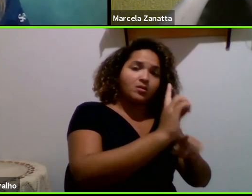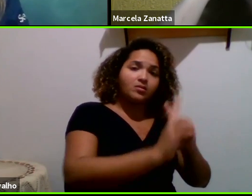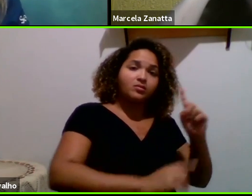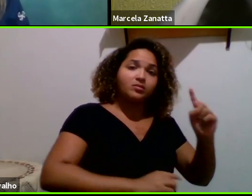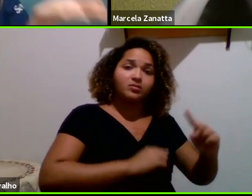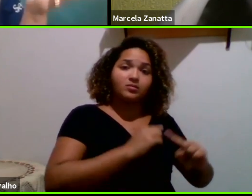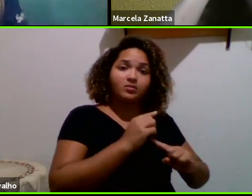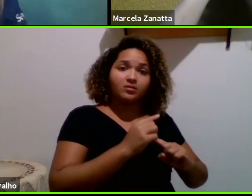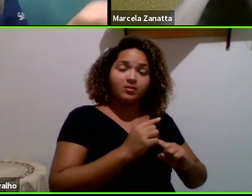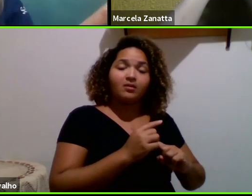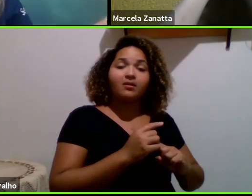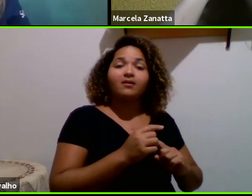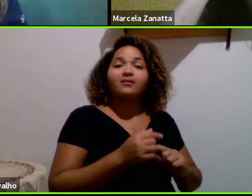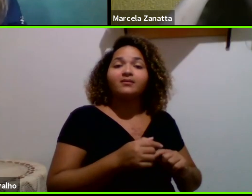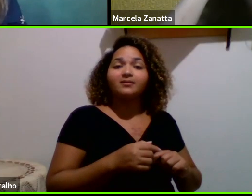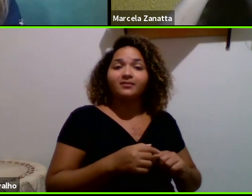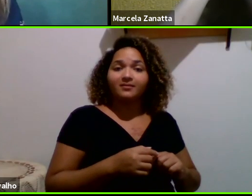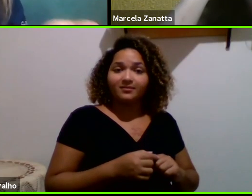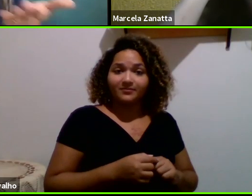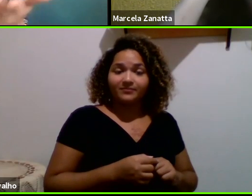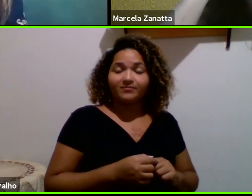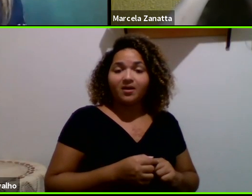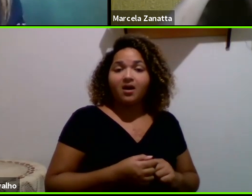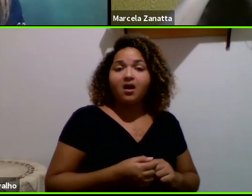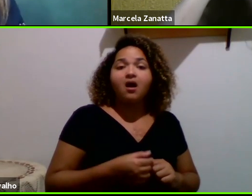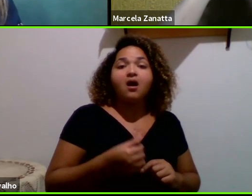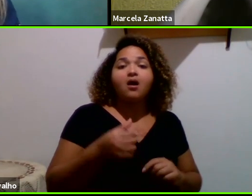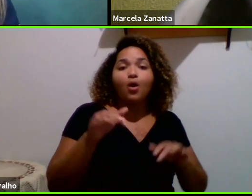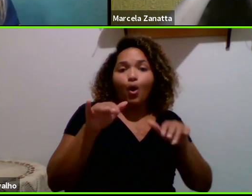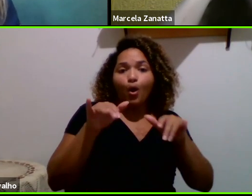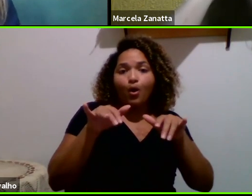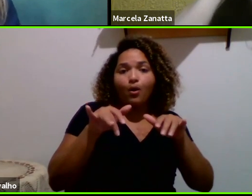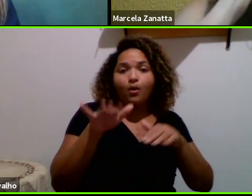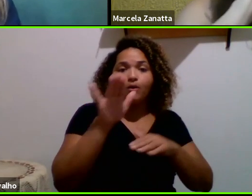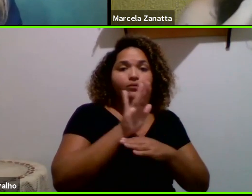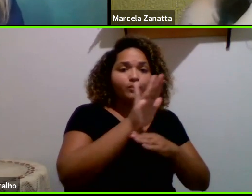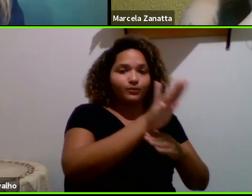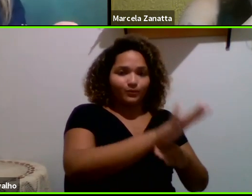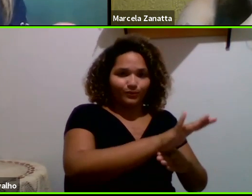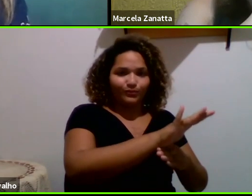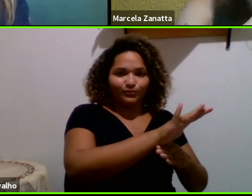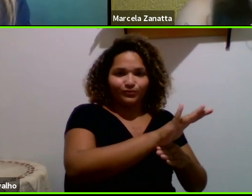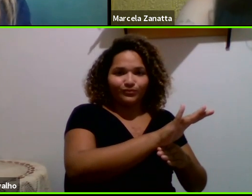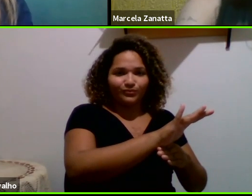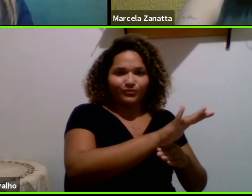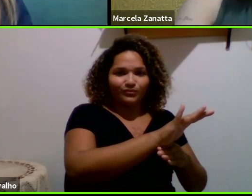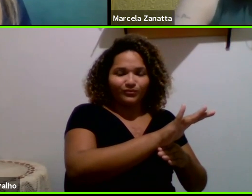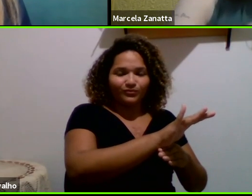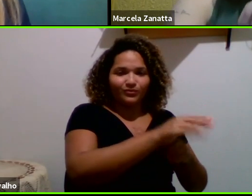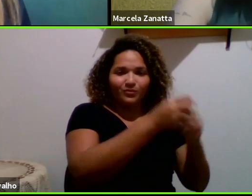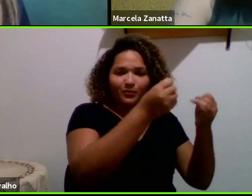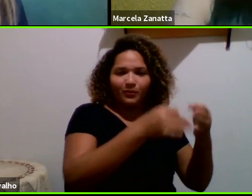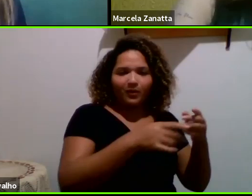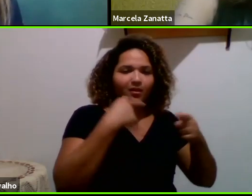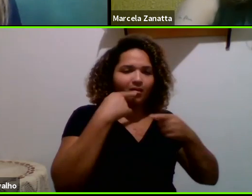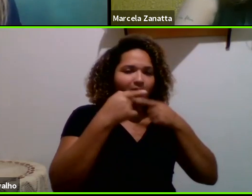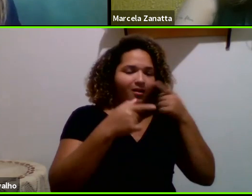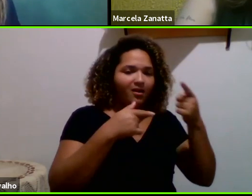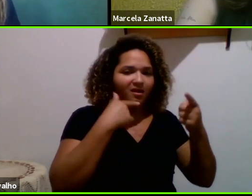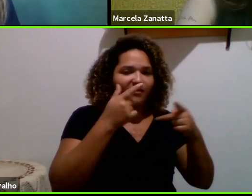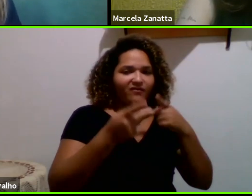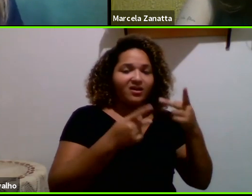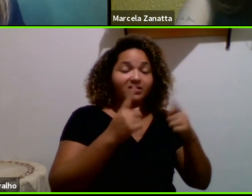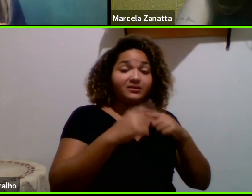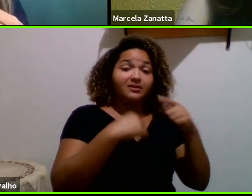nosso simulador Noelle Nascimento, fornecido pelo nosso parceiro, nossos alunos são encaminhados ao campo